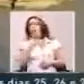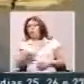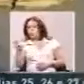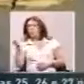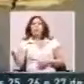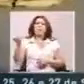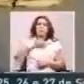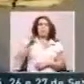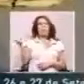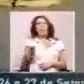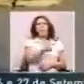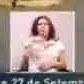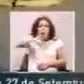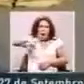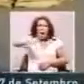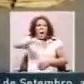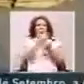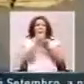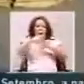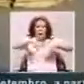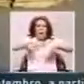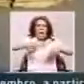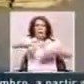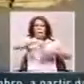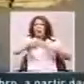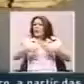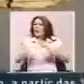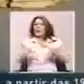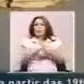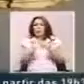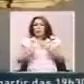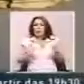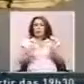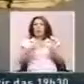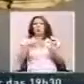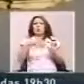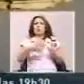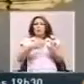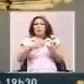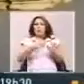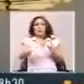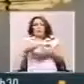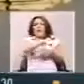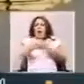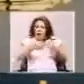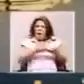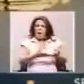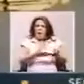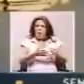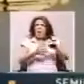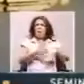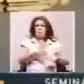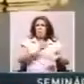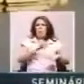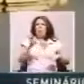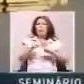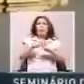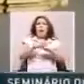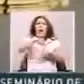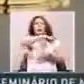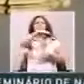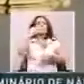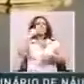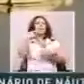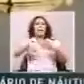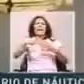sejam eles de um nível mais erudito ou mais baixo de uma classe da sociedade. Contudo,